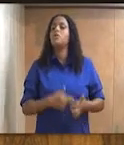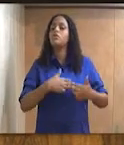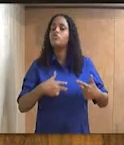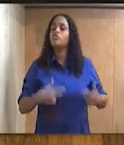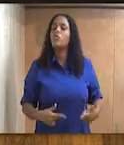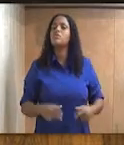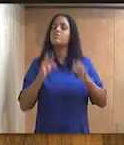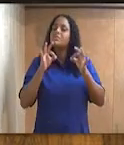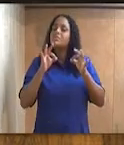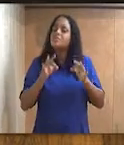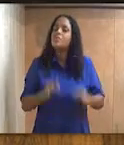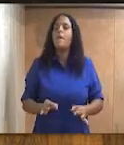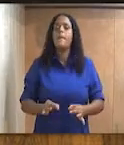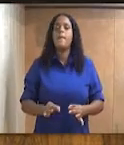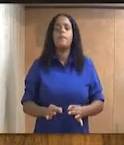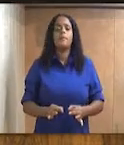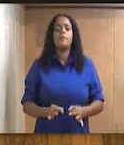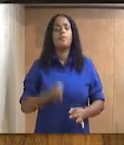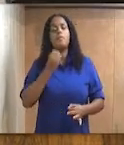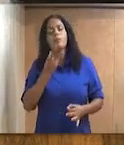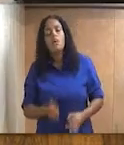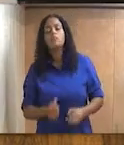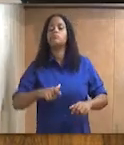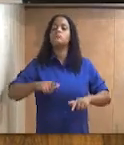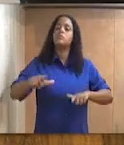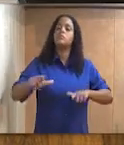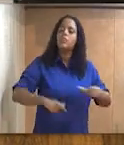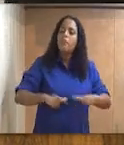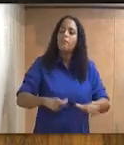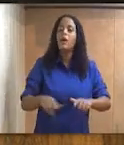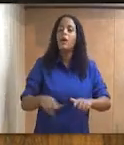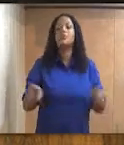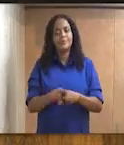direitos com condições dignas de trabalho e estudo.